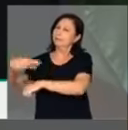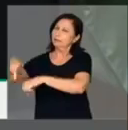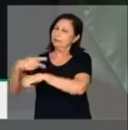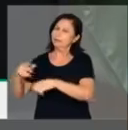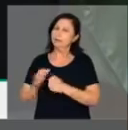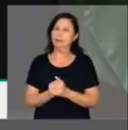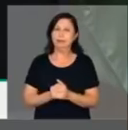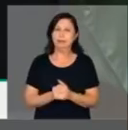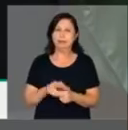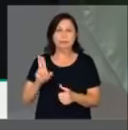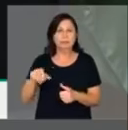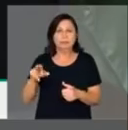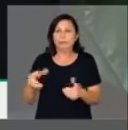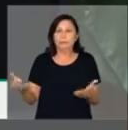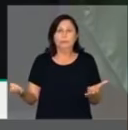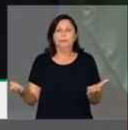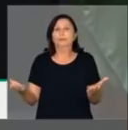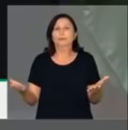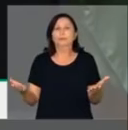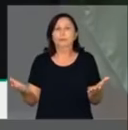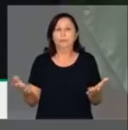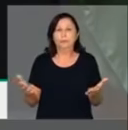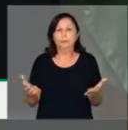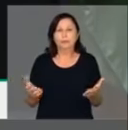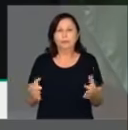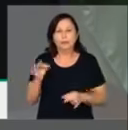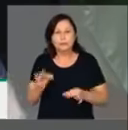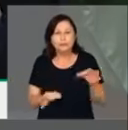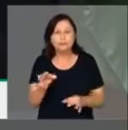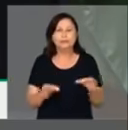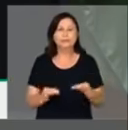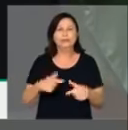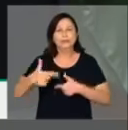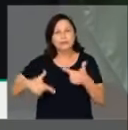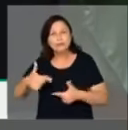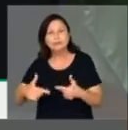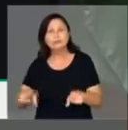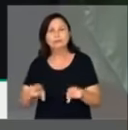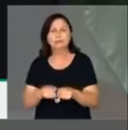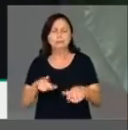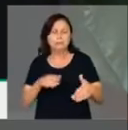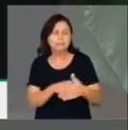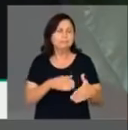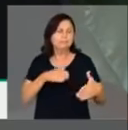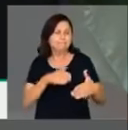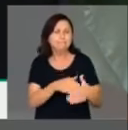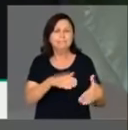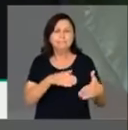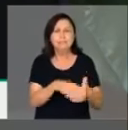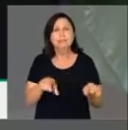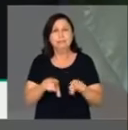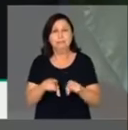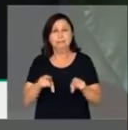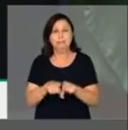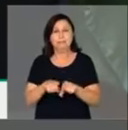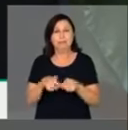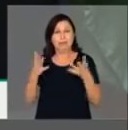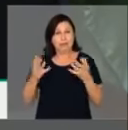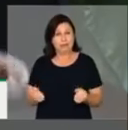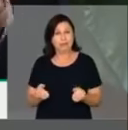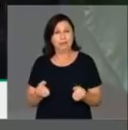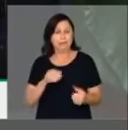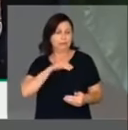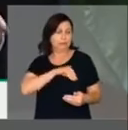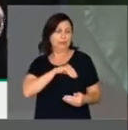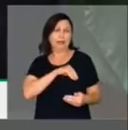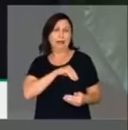trabalhador de ir à Justiça do Trabalho reclamar seus direitos, que impede o trabalhador de receber horas extras